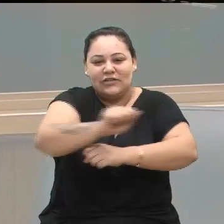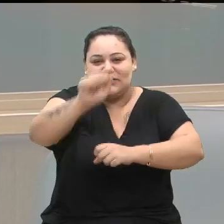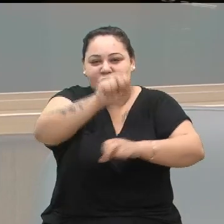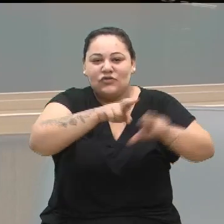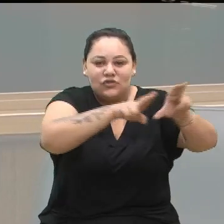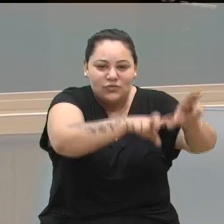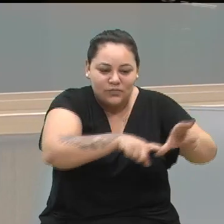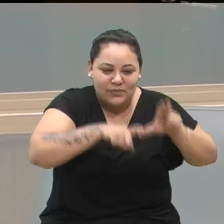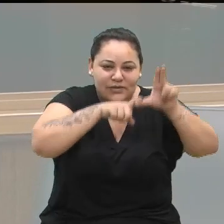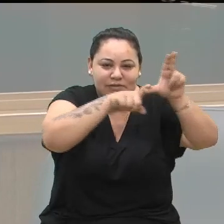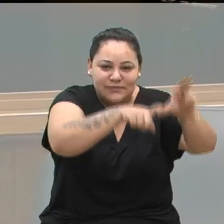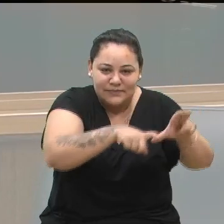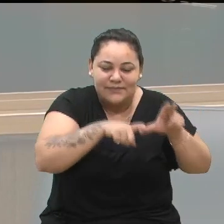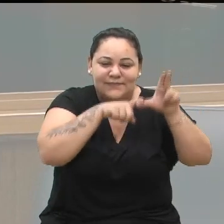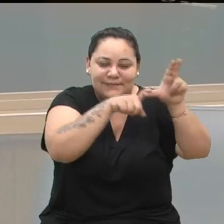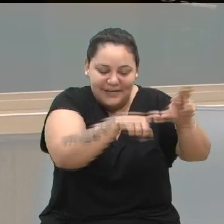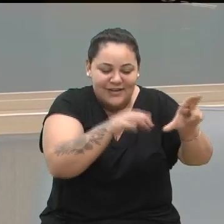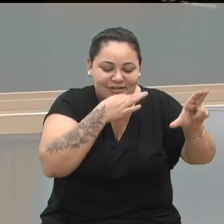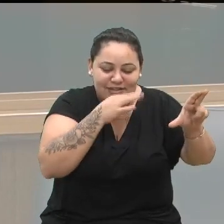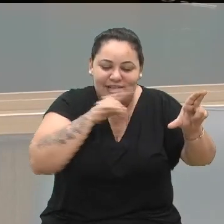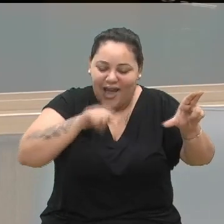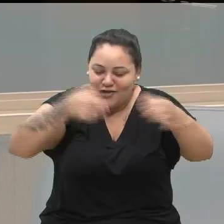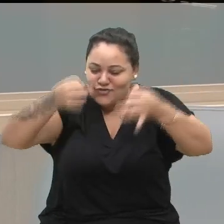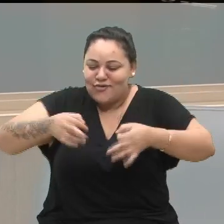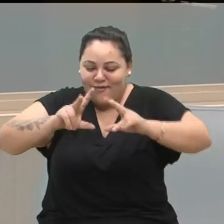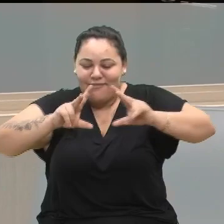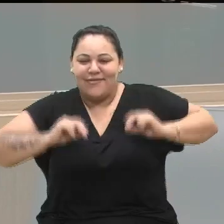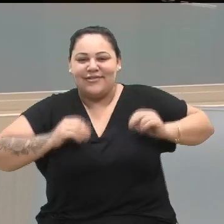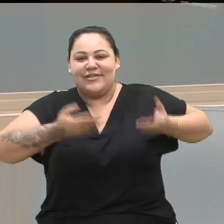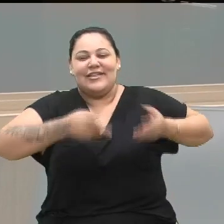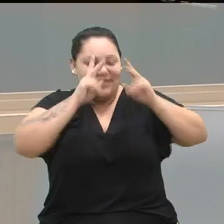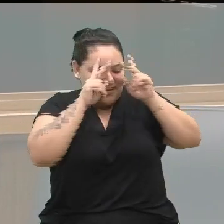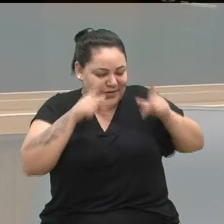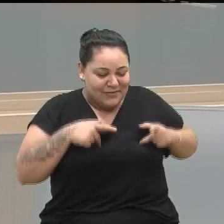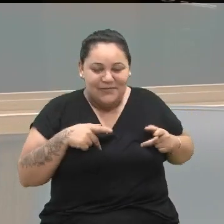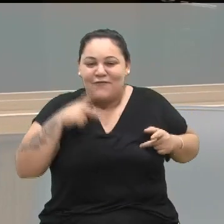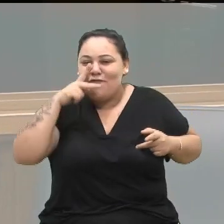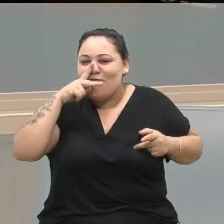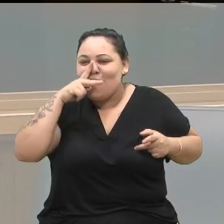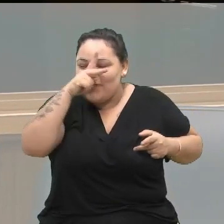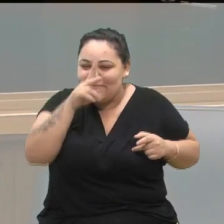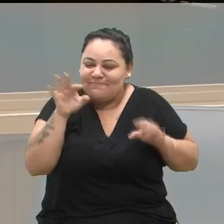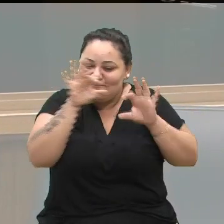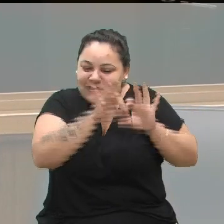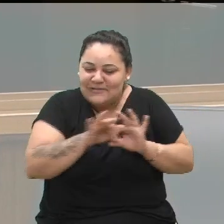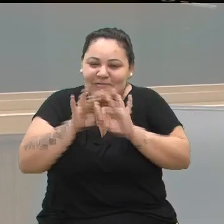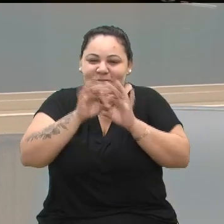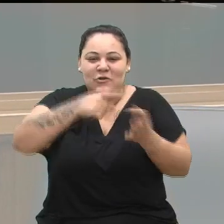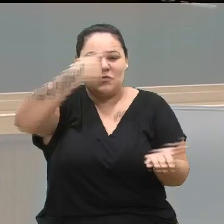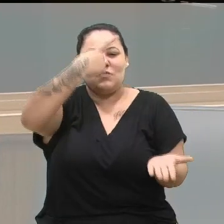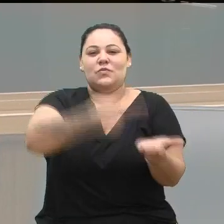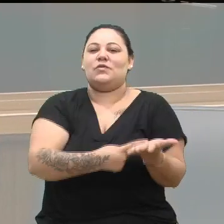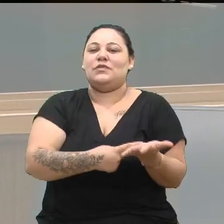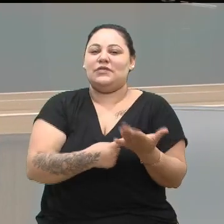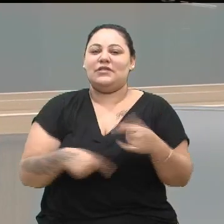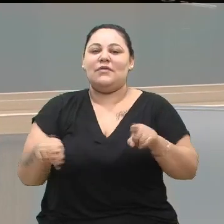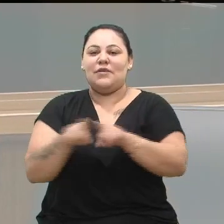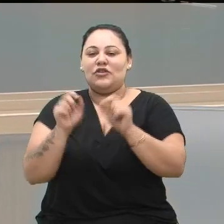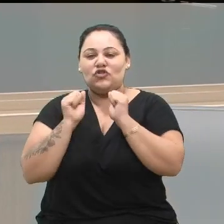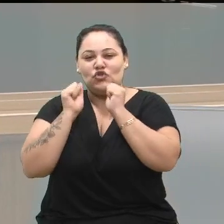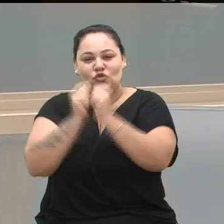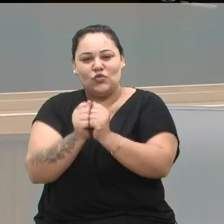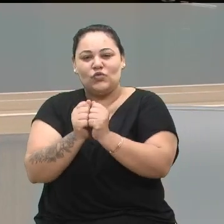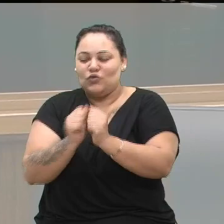Caxias, é mais do que justa e merecida. Que este reconhecimento inspire e fortaleça ainda mais o compromisso dessa entidade com seus